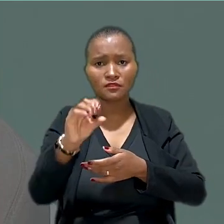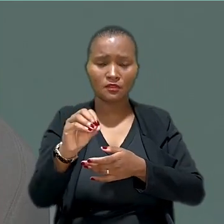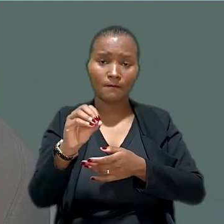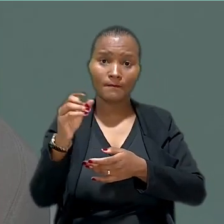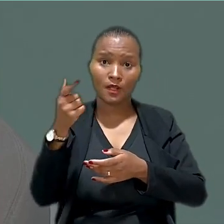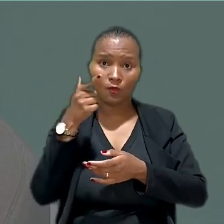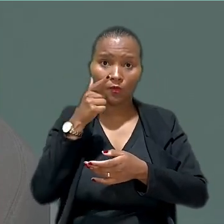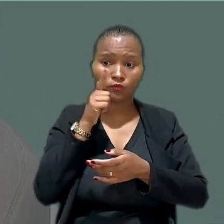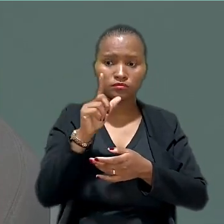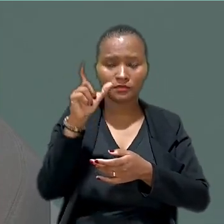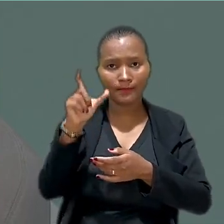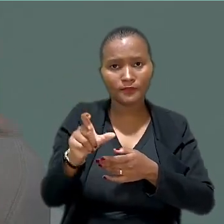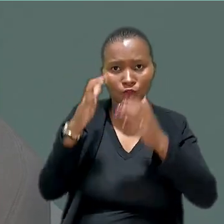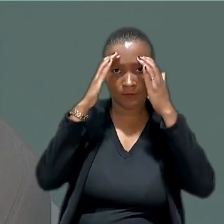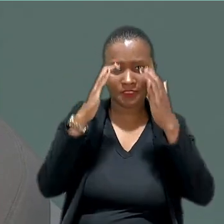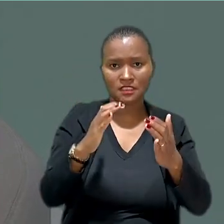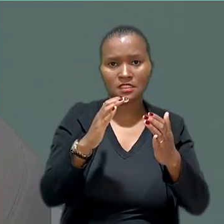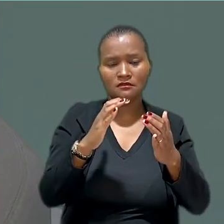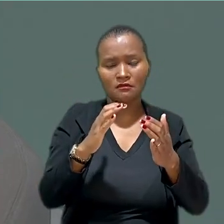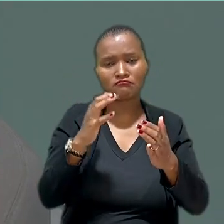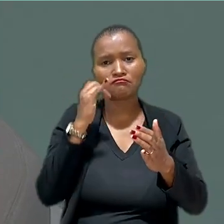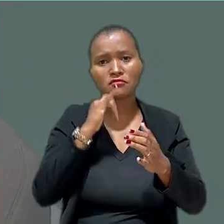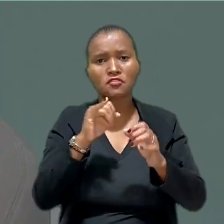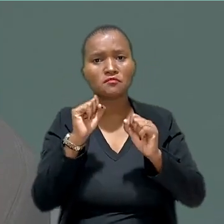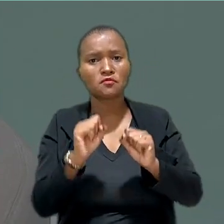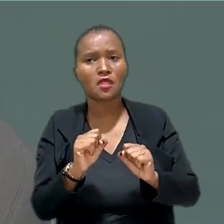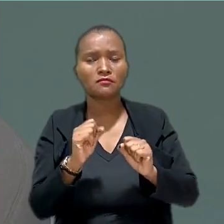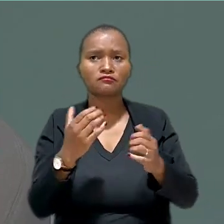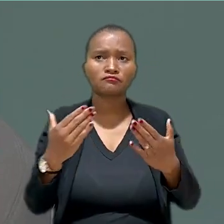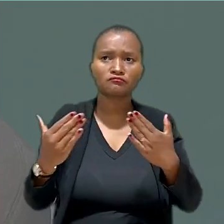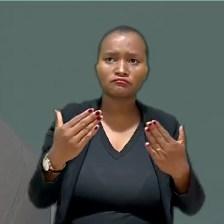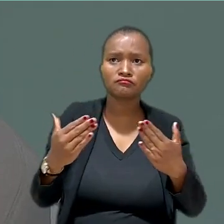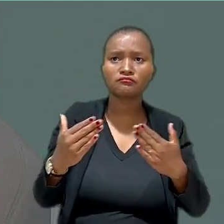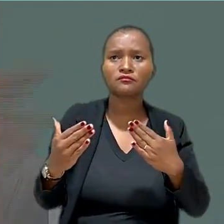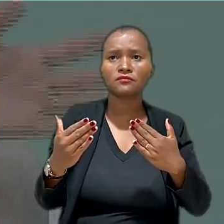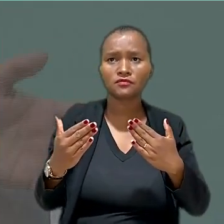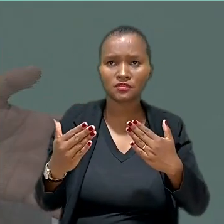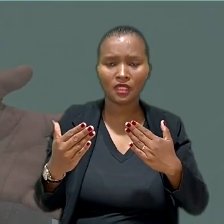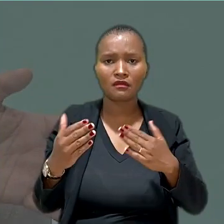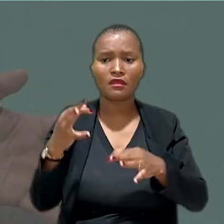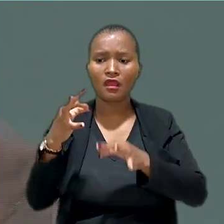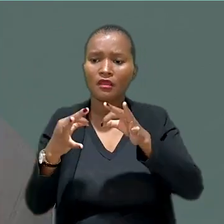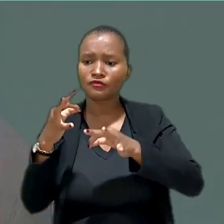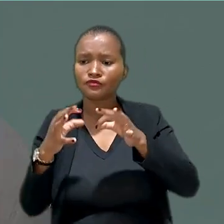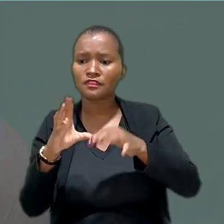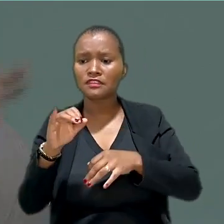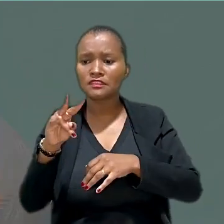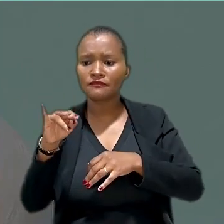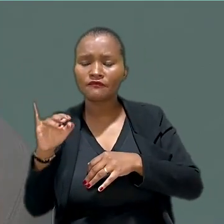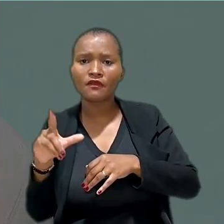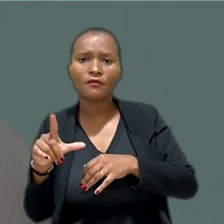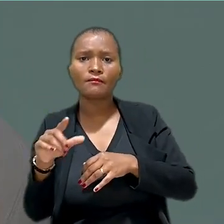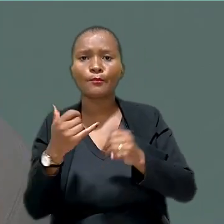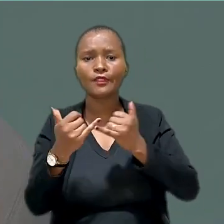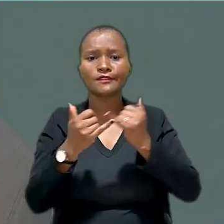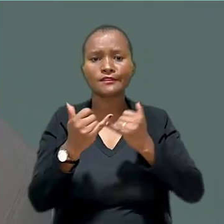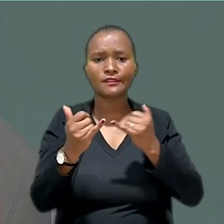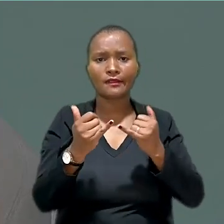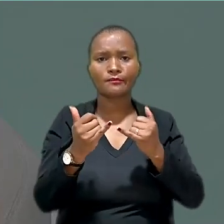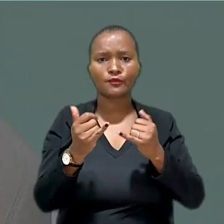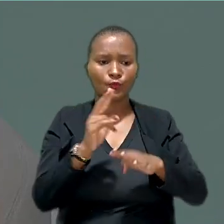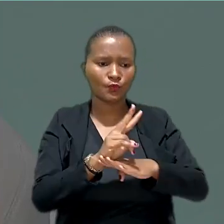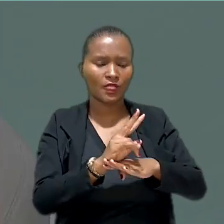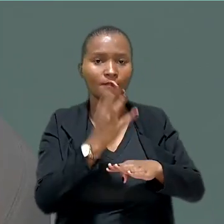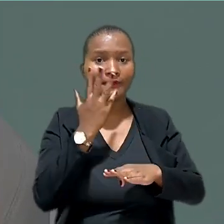ter cumprimento. Nós pudéssemos fazer assim um paralelo. Digamos que há uma decisão na Justiça Civil sobre a guarda de uma criança.